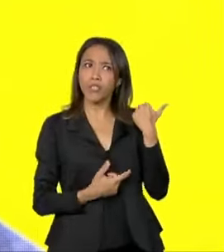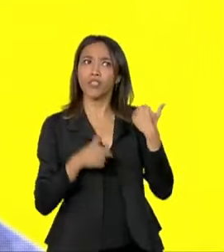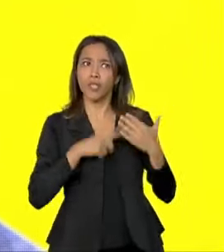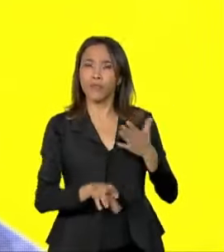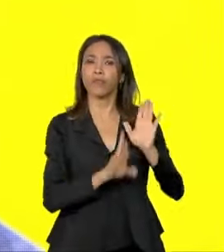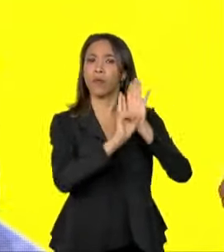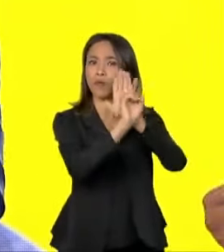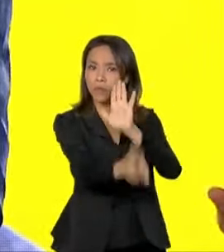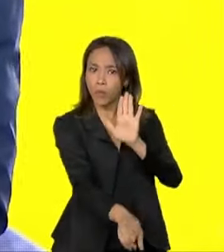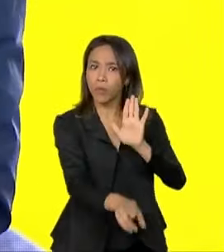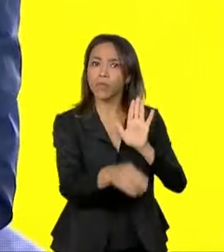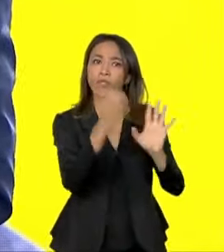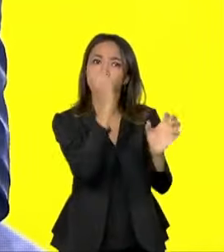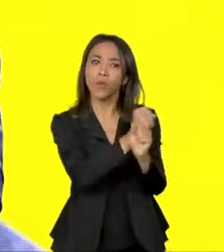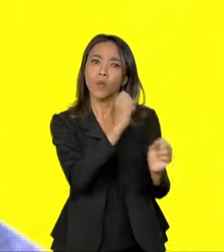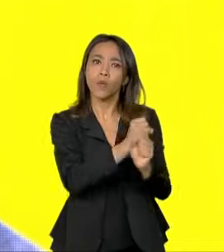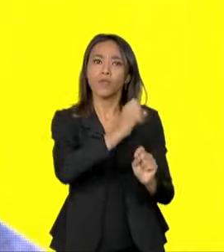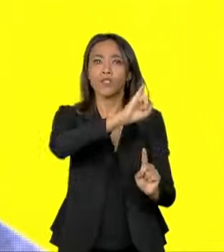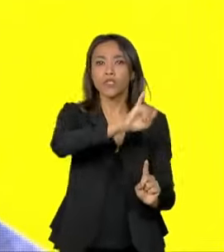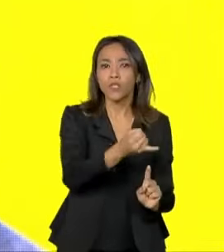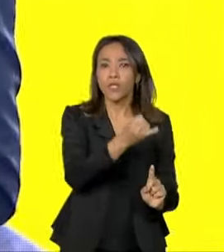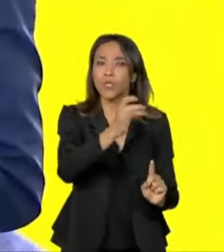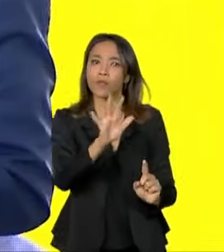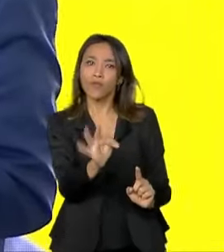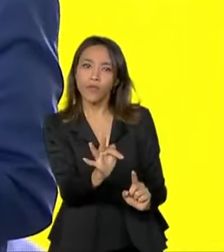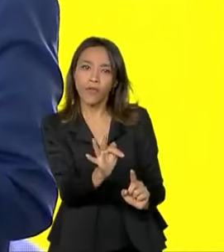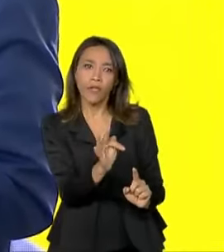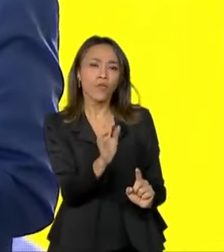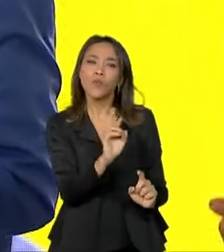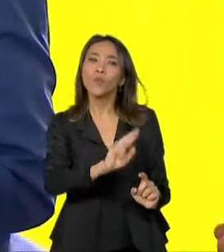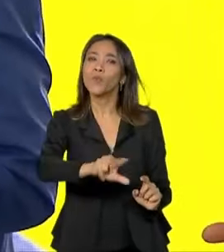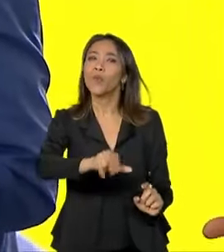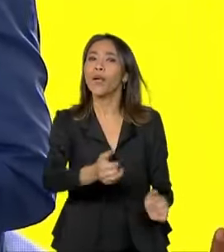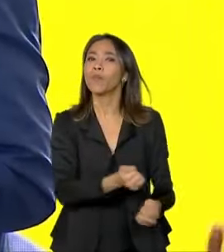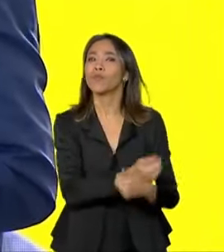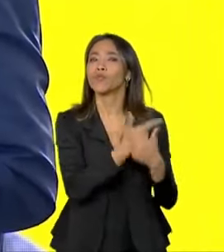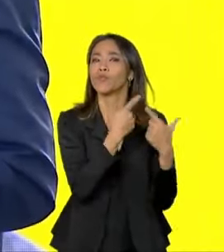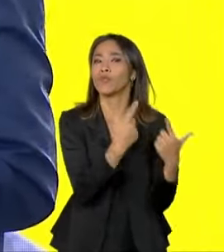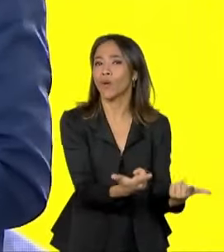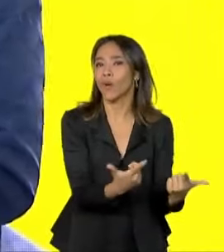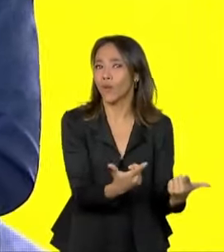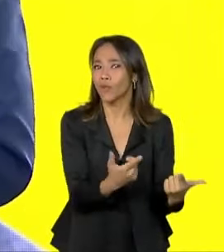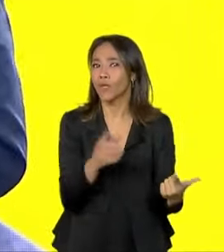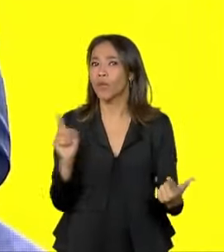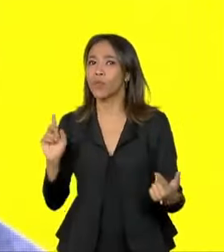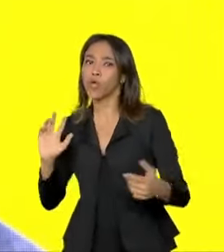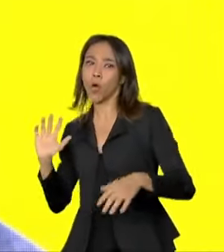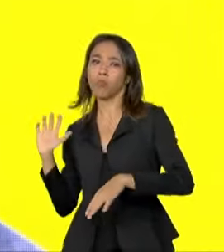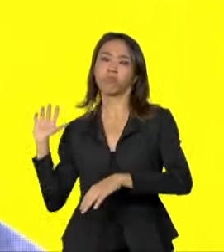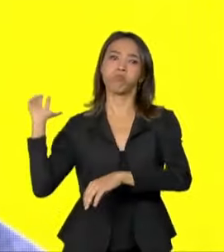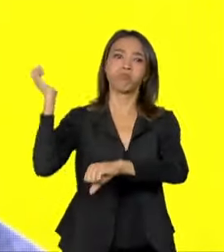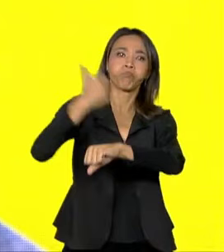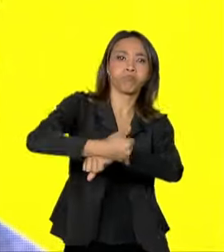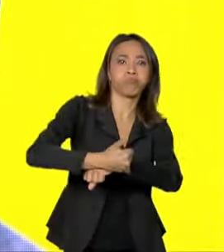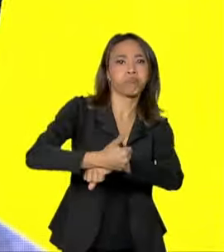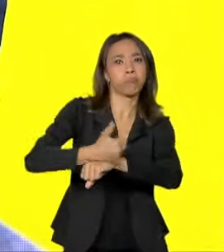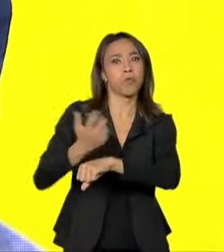janeiro e fevereiro, dos quais, não pela sua sorte, pelo seu protagonismo de paixão pelo